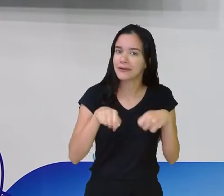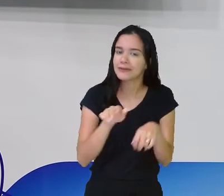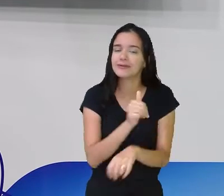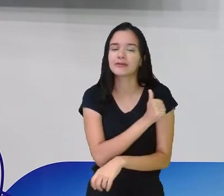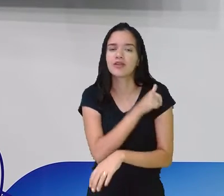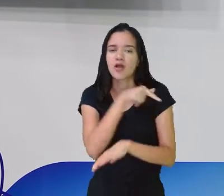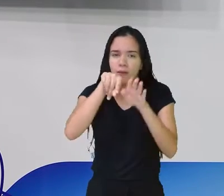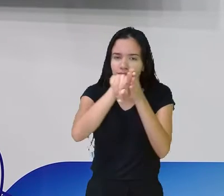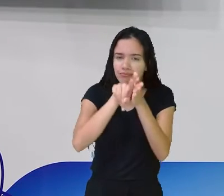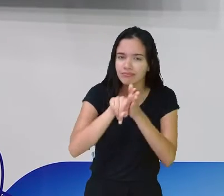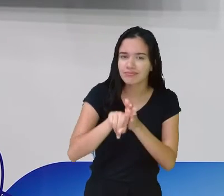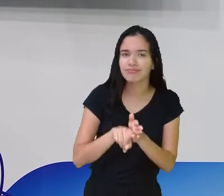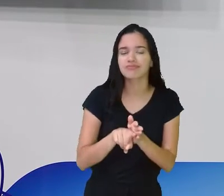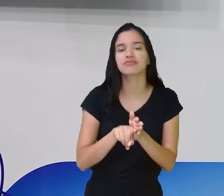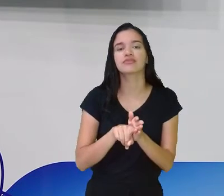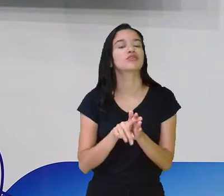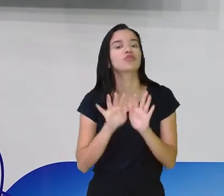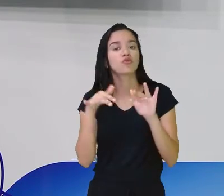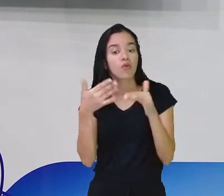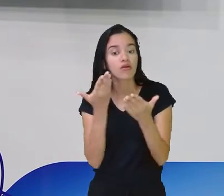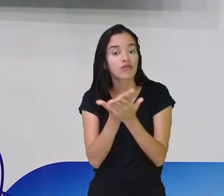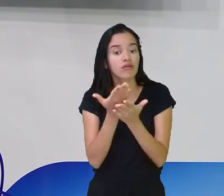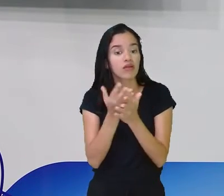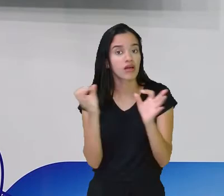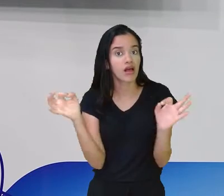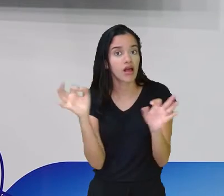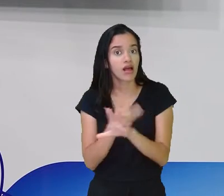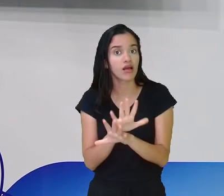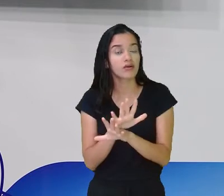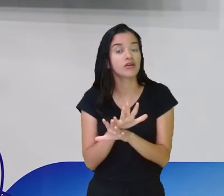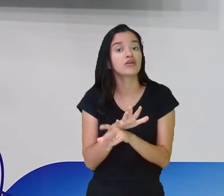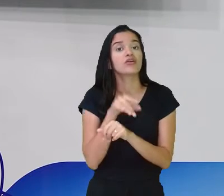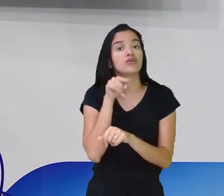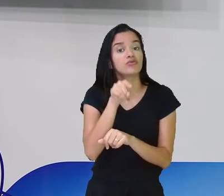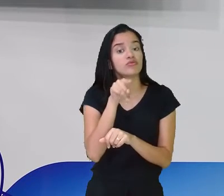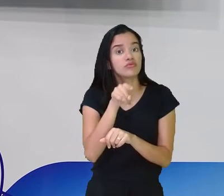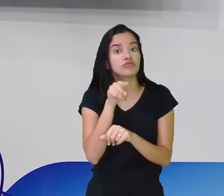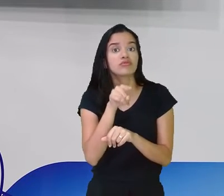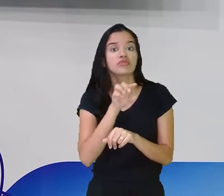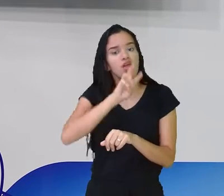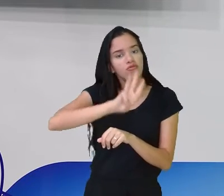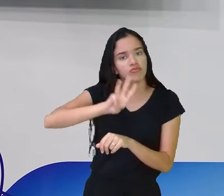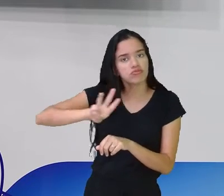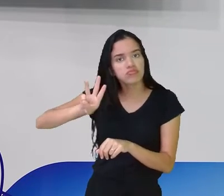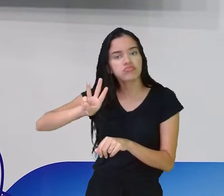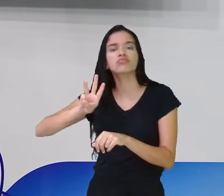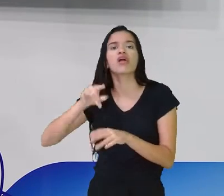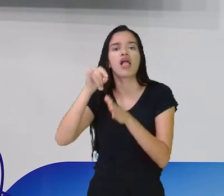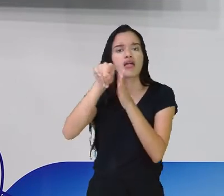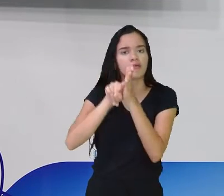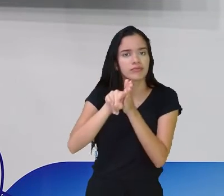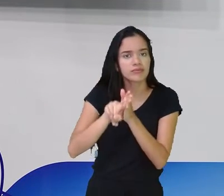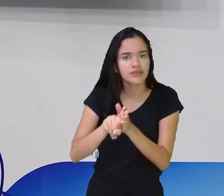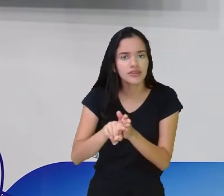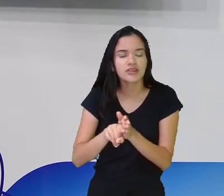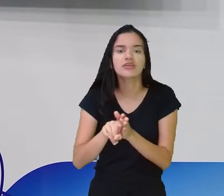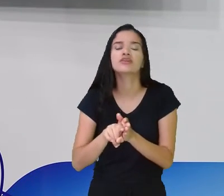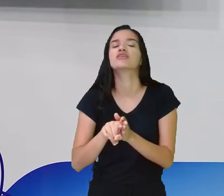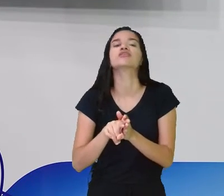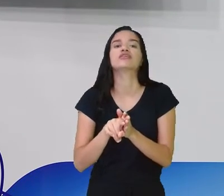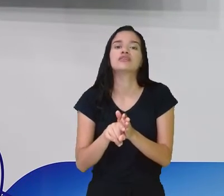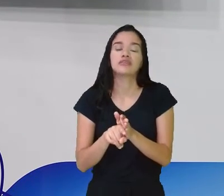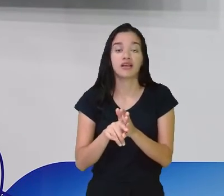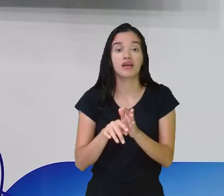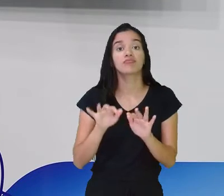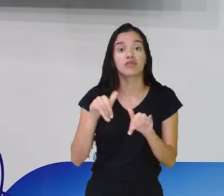estudante pesquisador. Então, quando acabar agora a terceira aula, você vai lá no site de busca, vai pesquisar sobre o continente